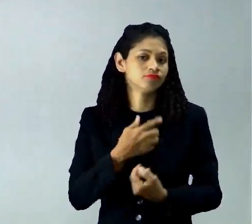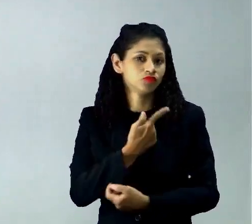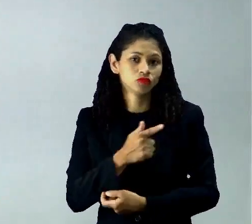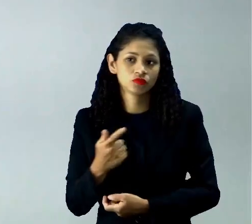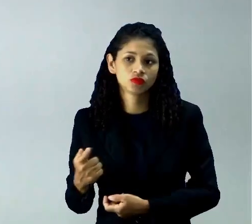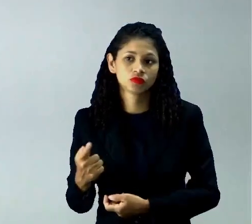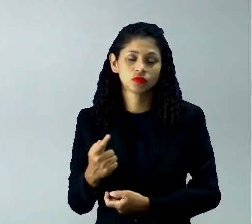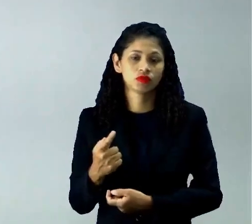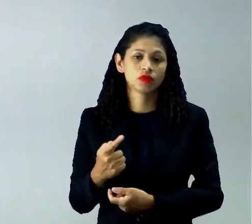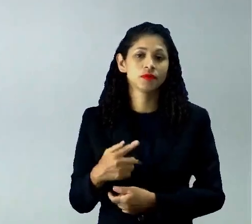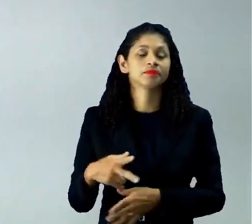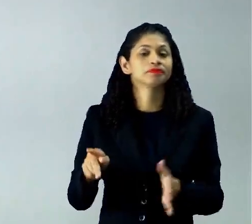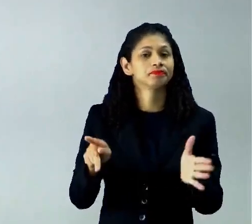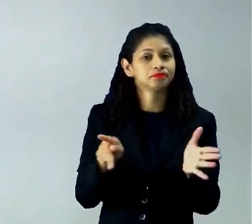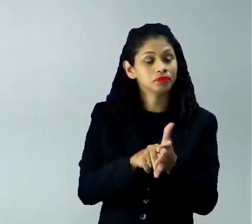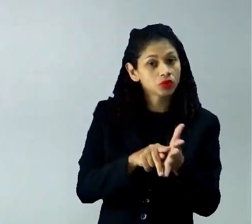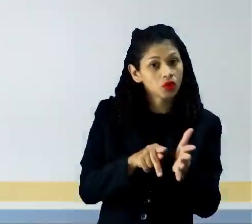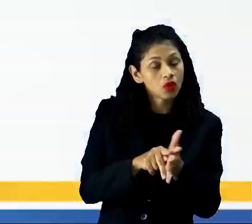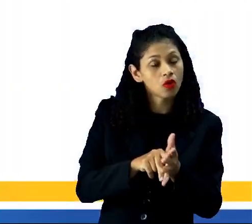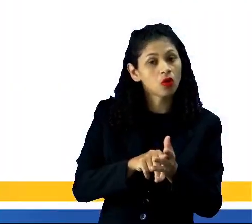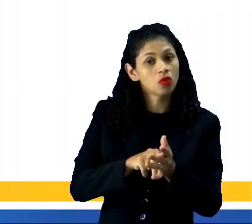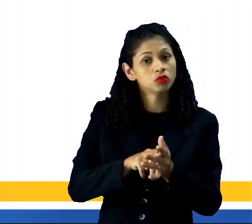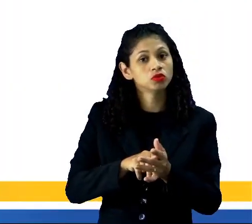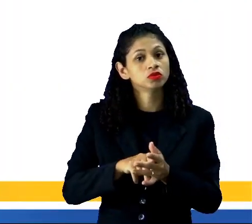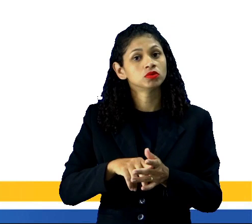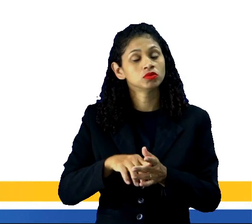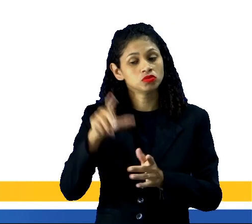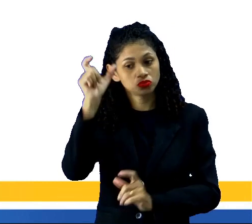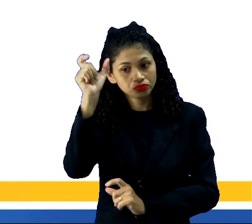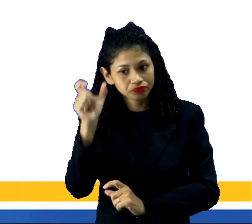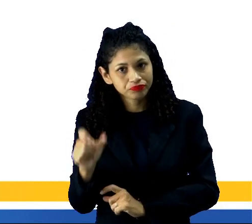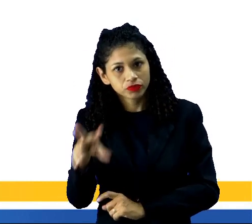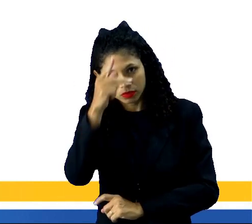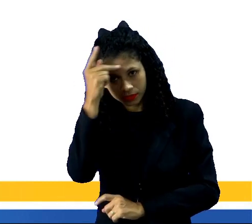ele é propriedade de outro alguém.